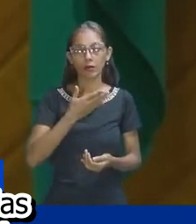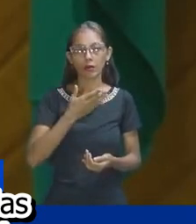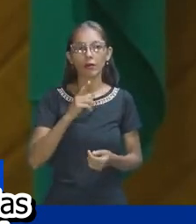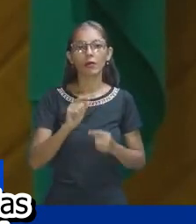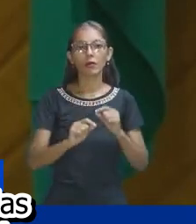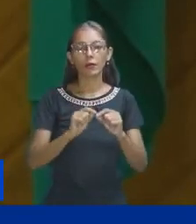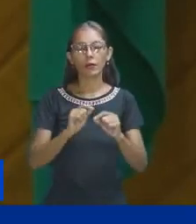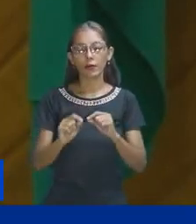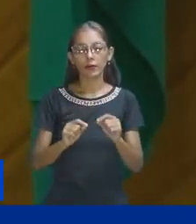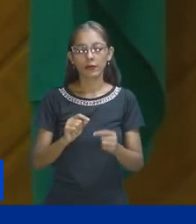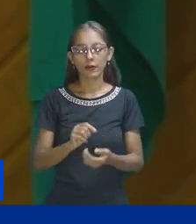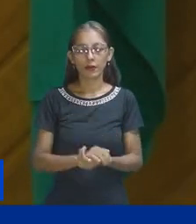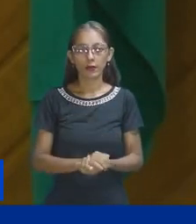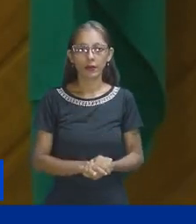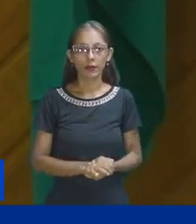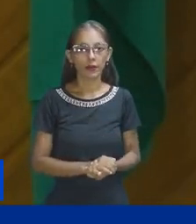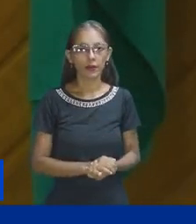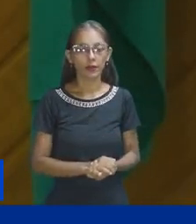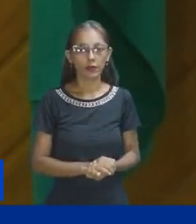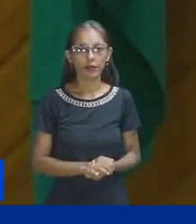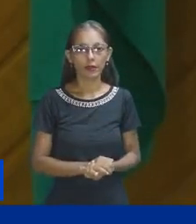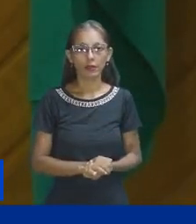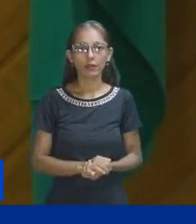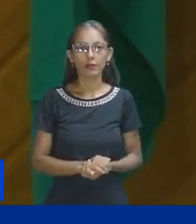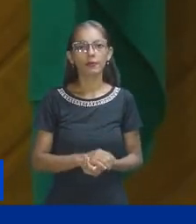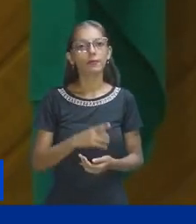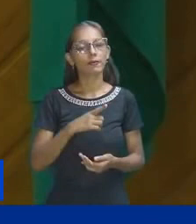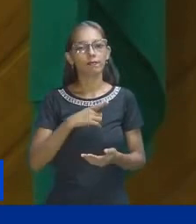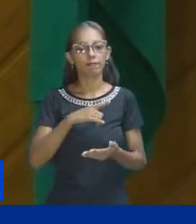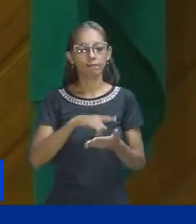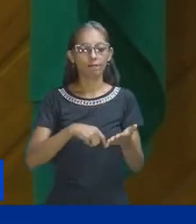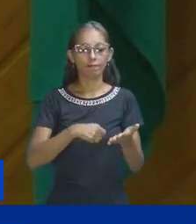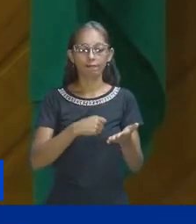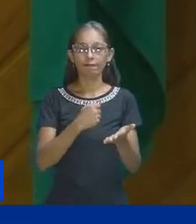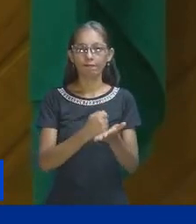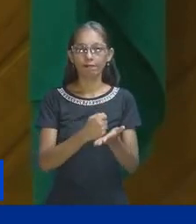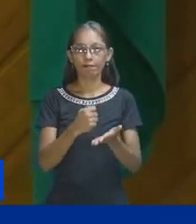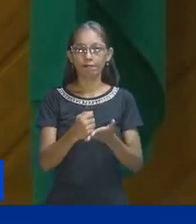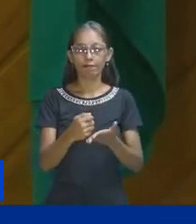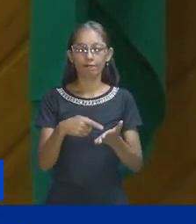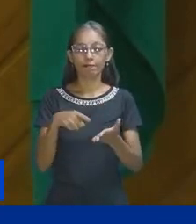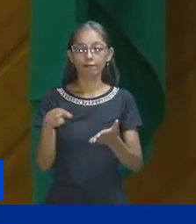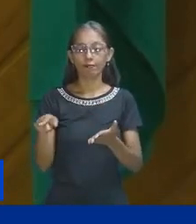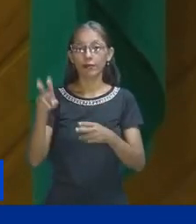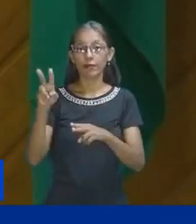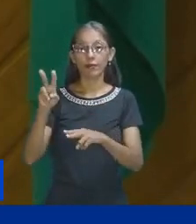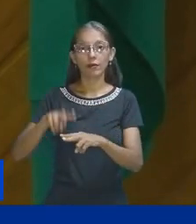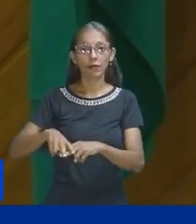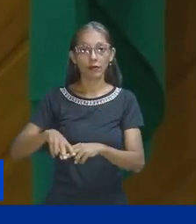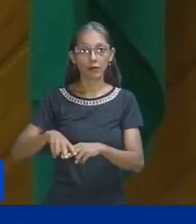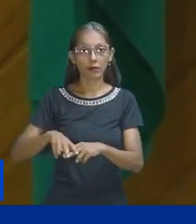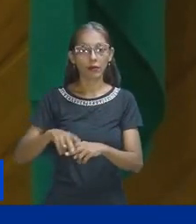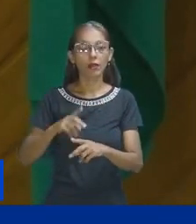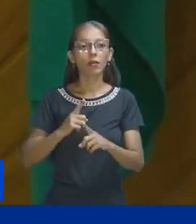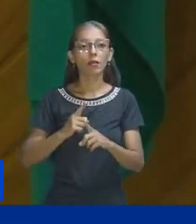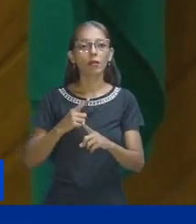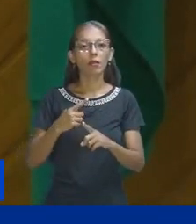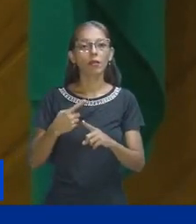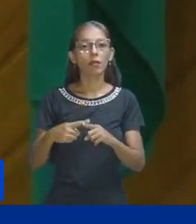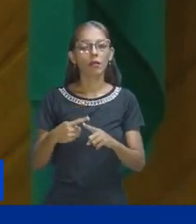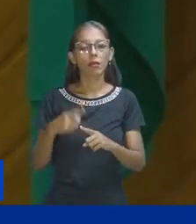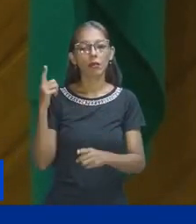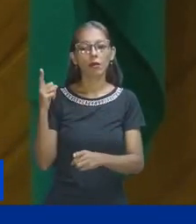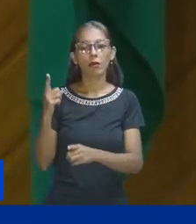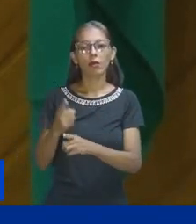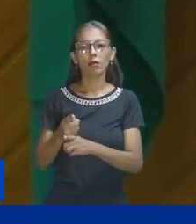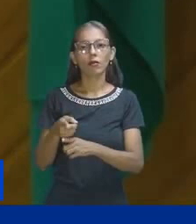de destacar também a existência do termo de apreensão realizado na data do flagrante, na verdade,